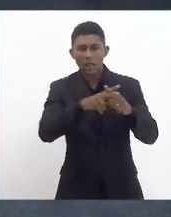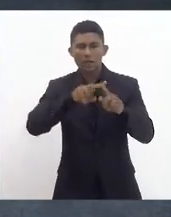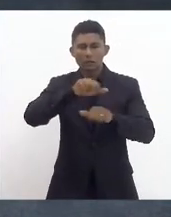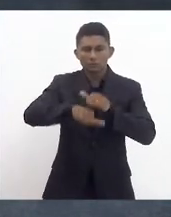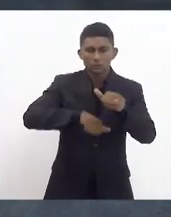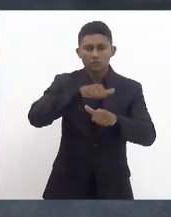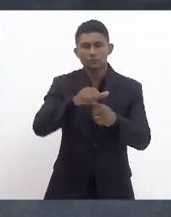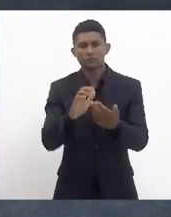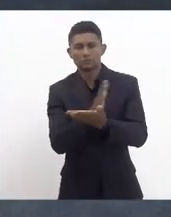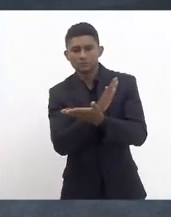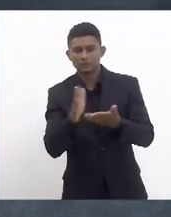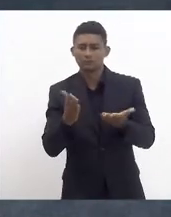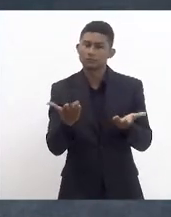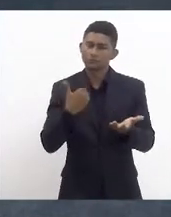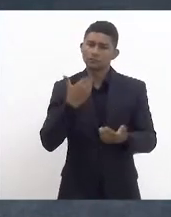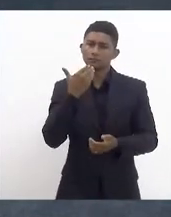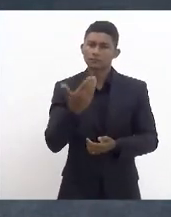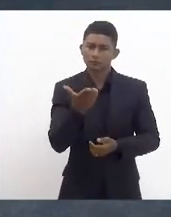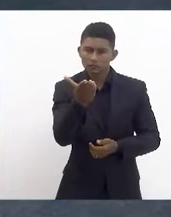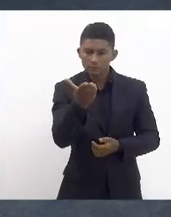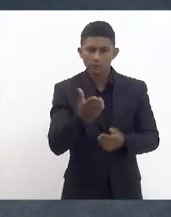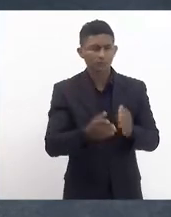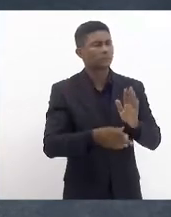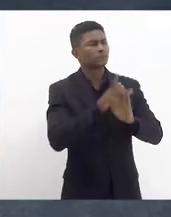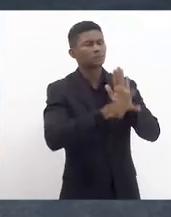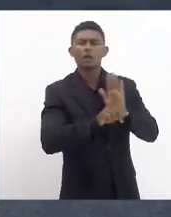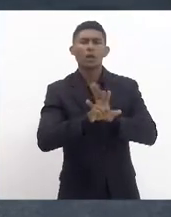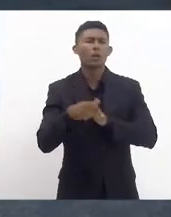forma. Queria solicitar a Vossa Excelência. Qual é o número do PL?